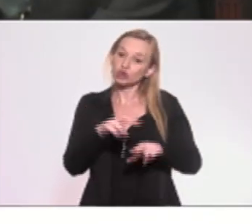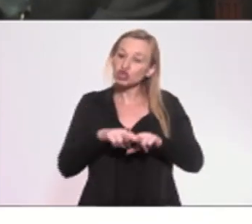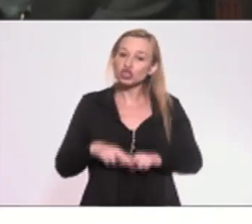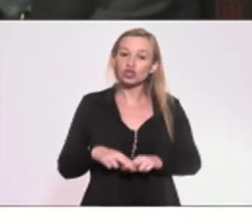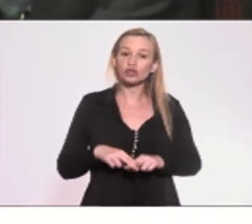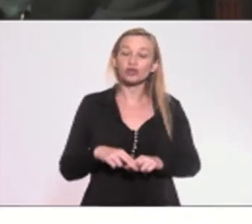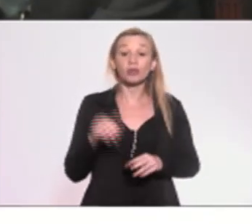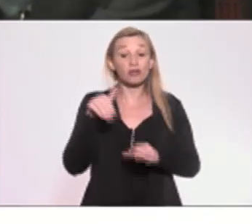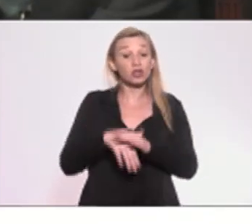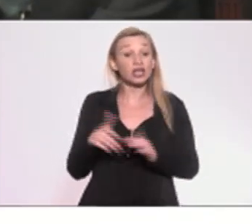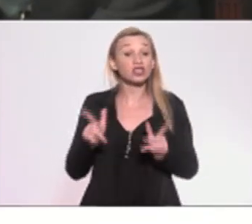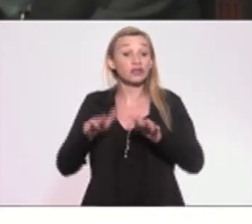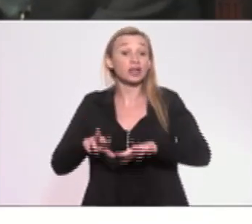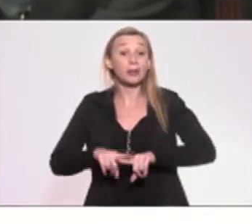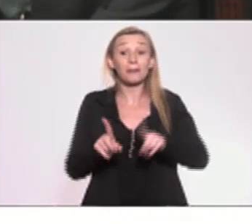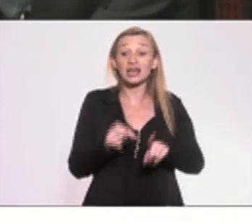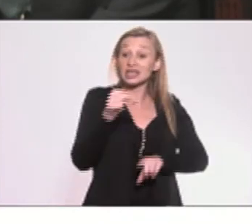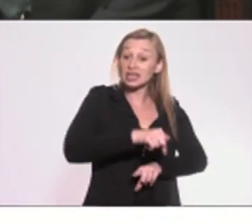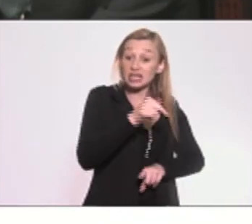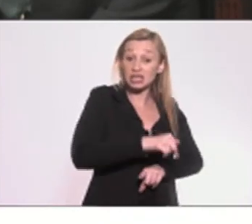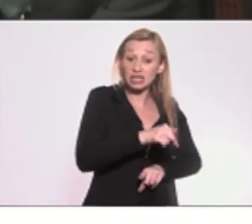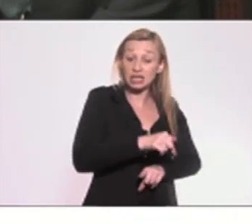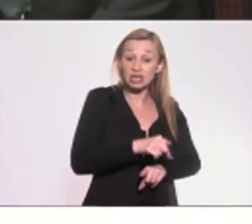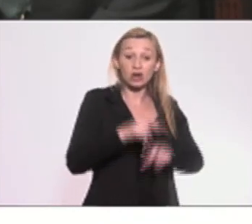mas o que está aqui em jogo são